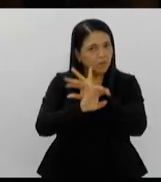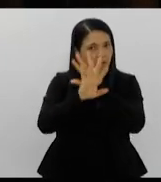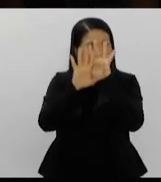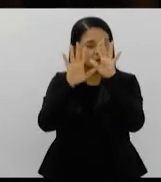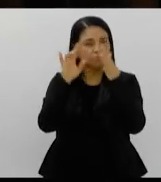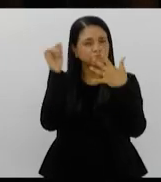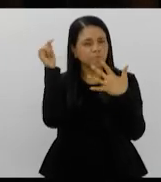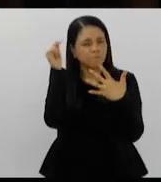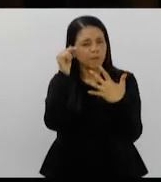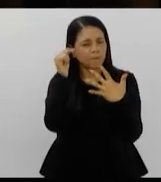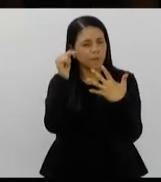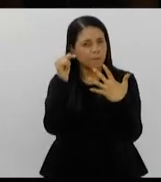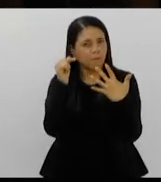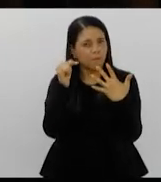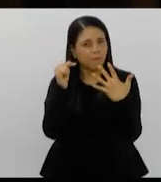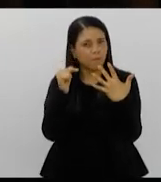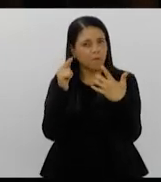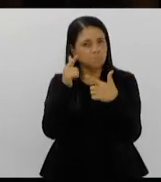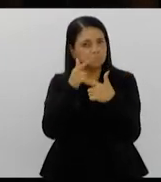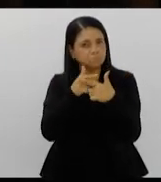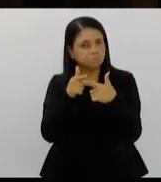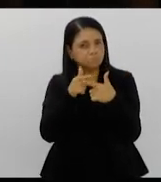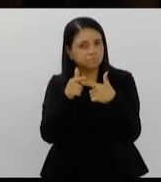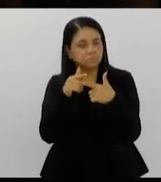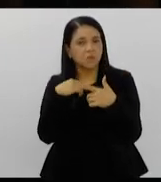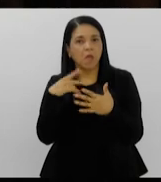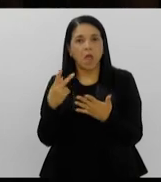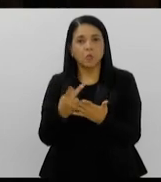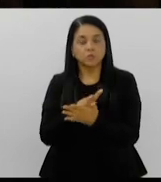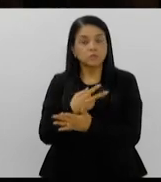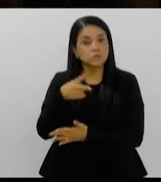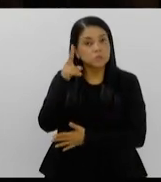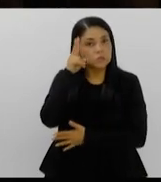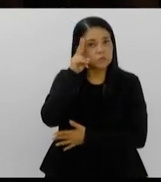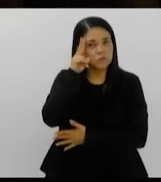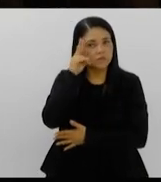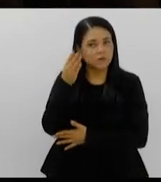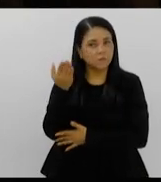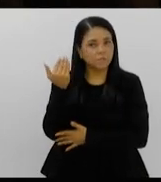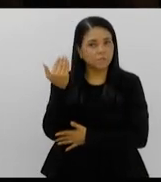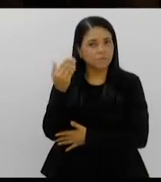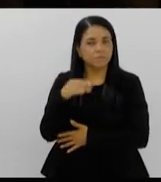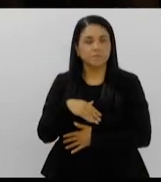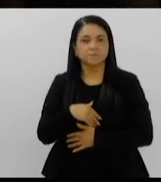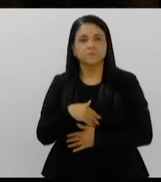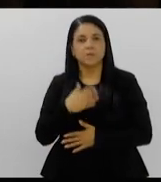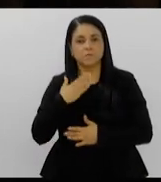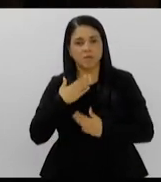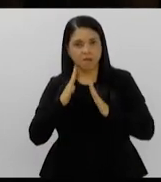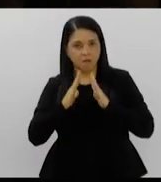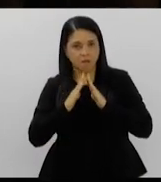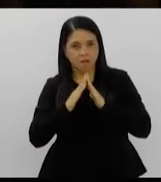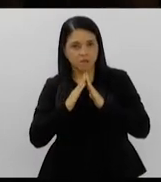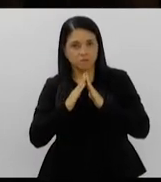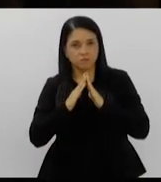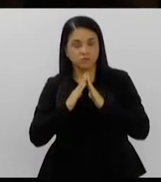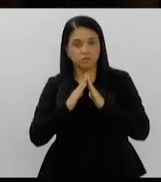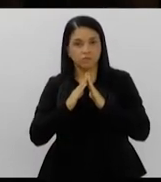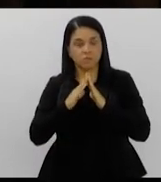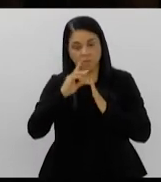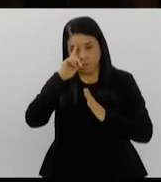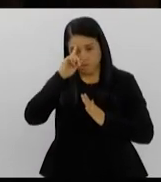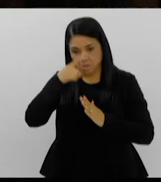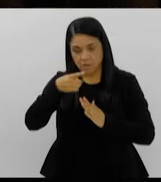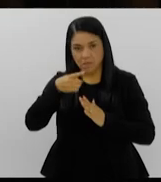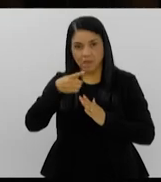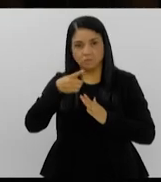alguns fatos que aconteceu comigo na segunda-feira em minha residência. Tive um mandato de busca e